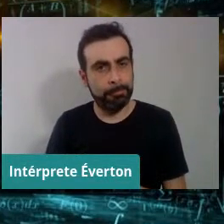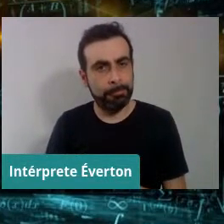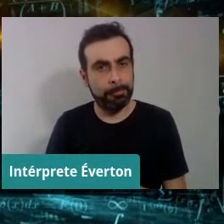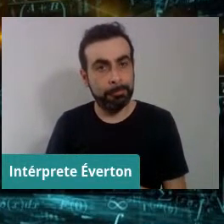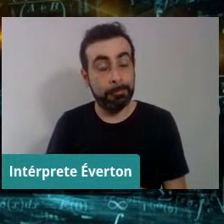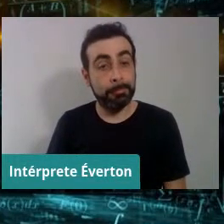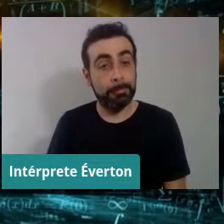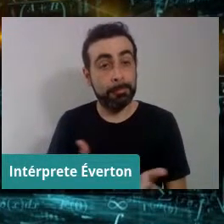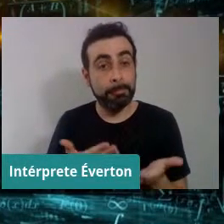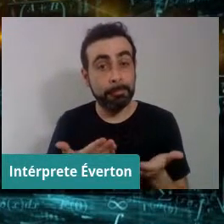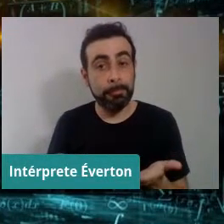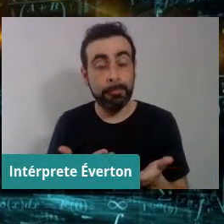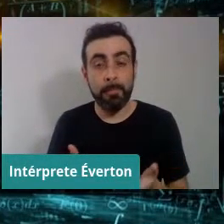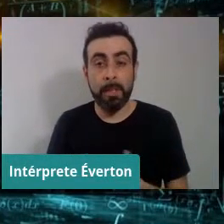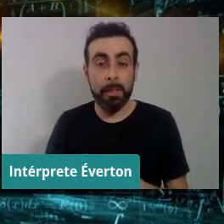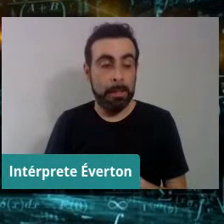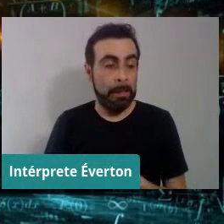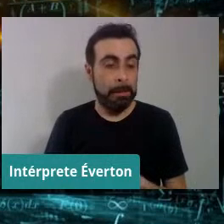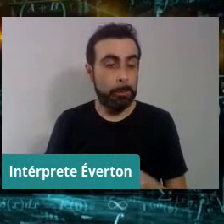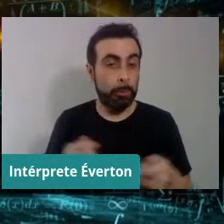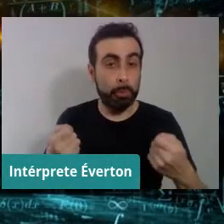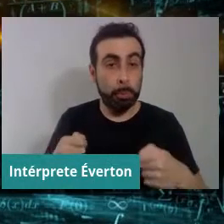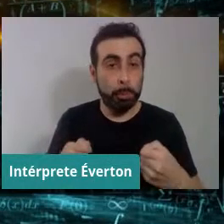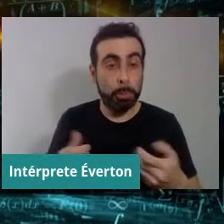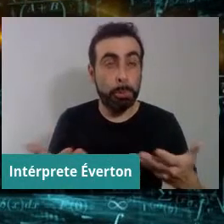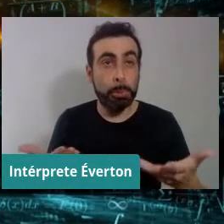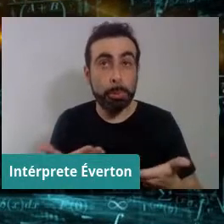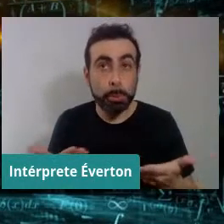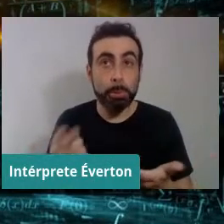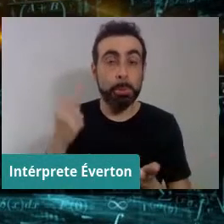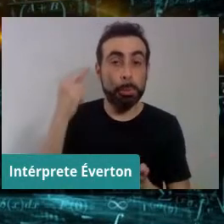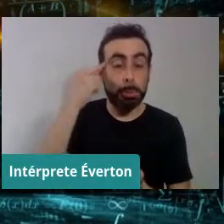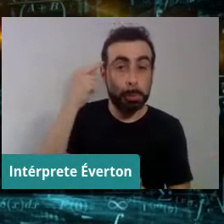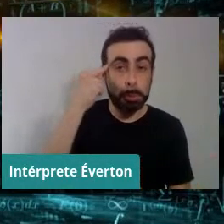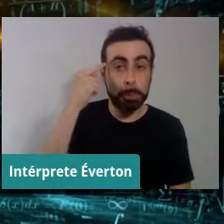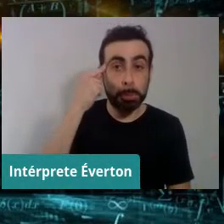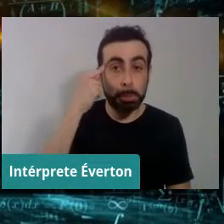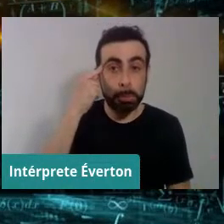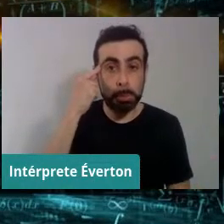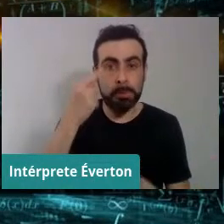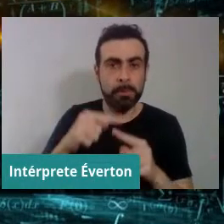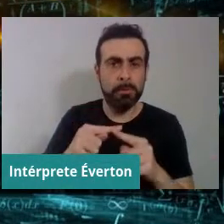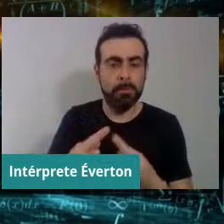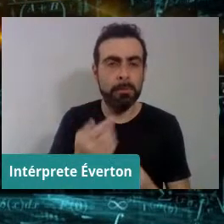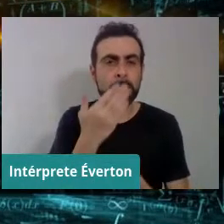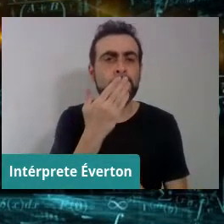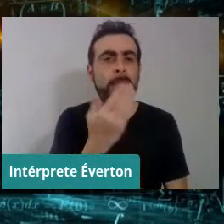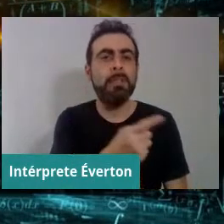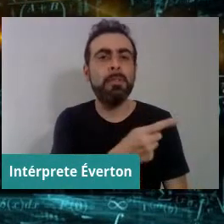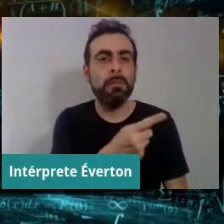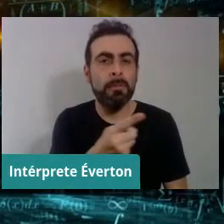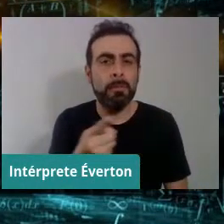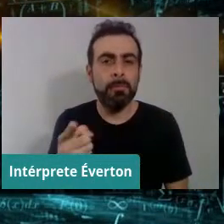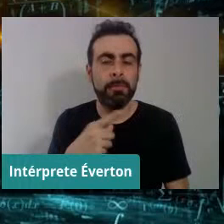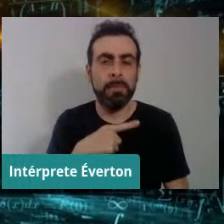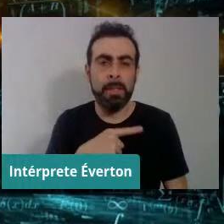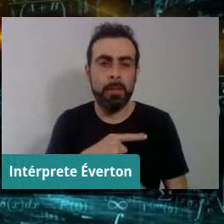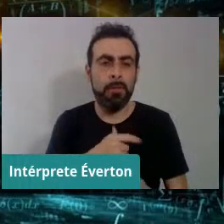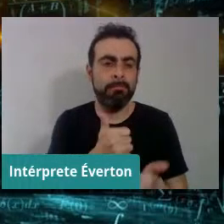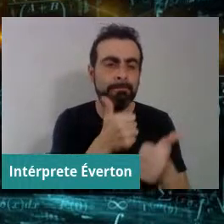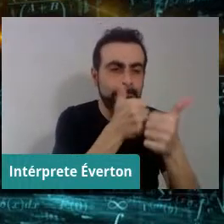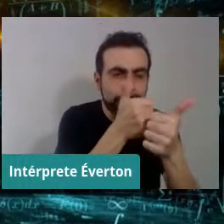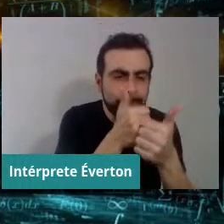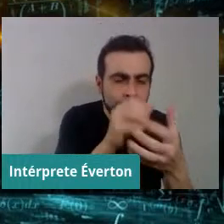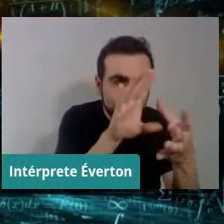preciso criar uma situação agora e eu convido a todos para me acompanhar nessa situação que eu vou